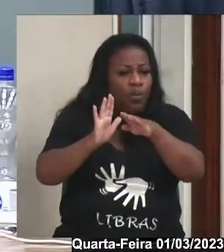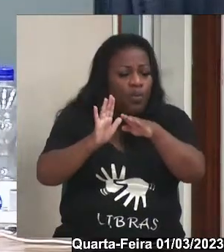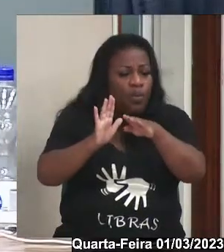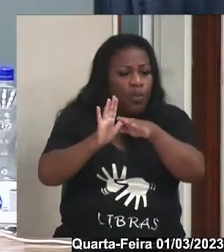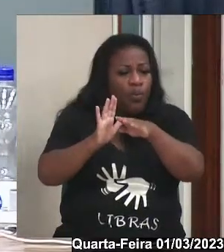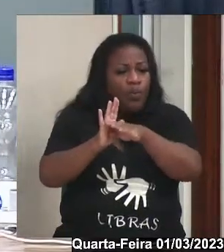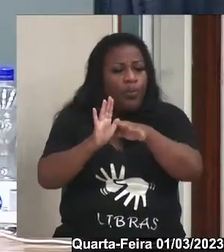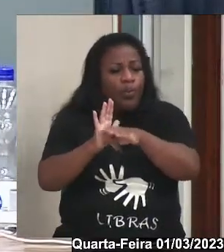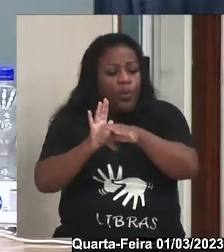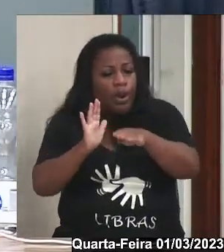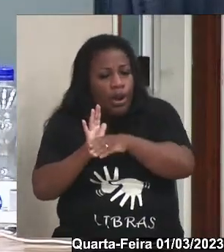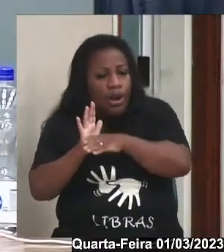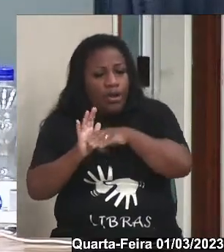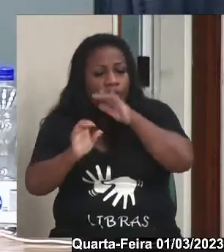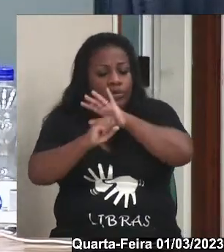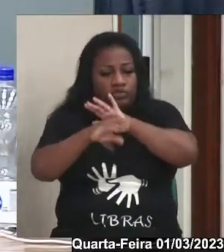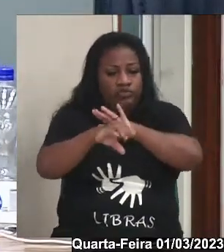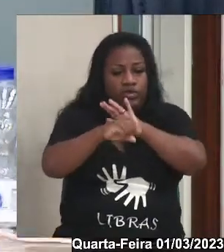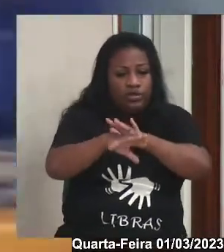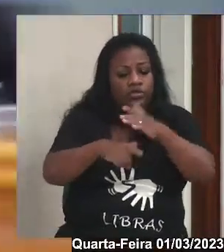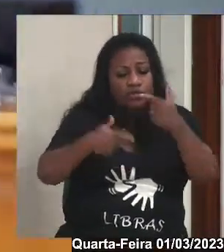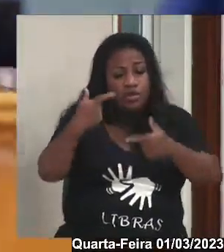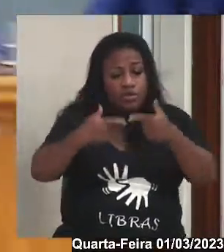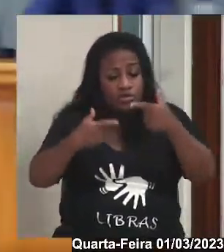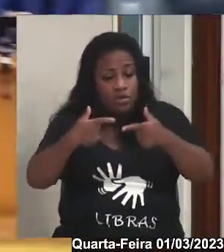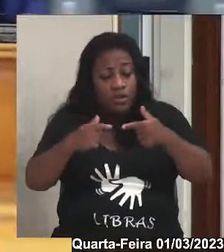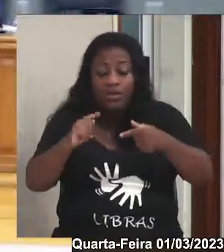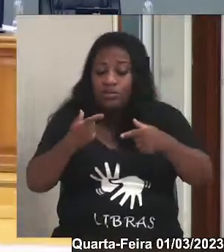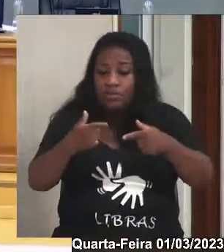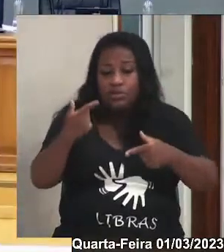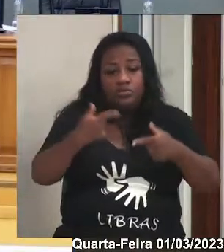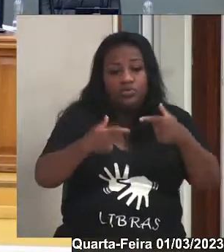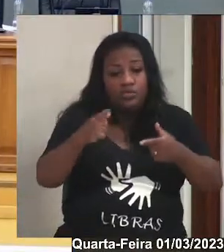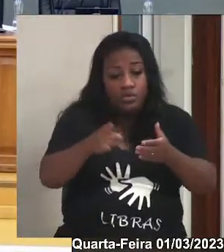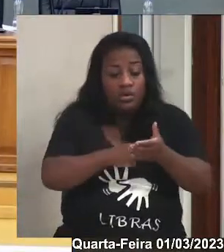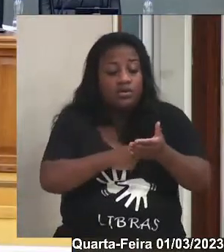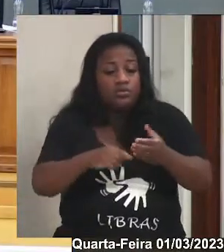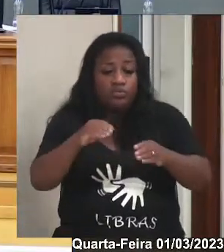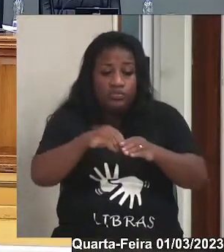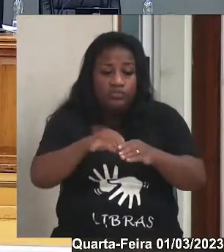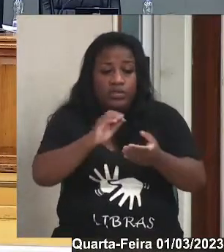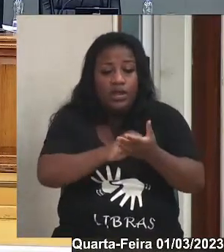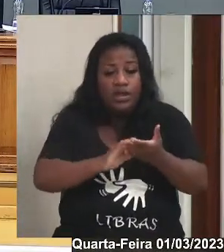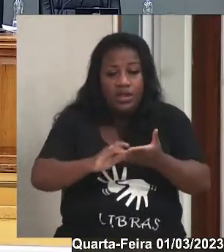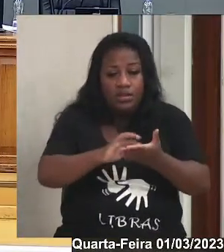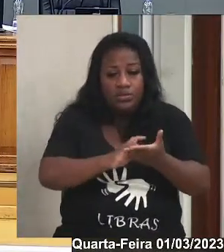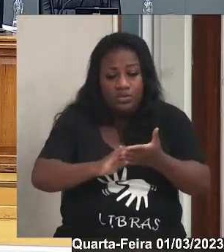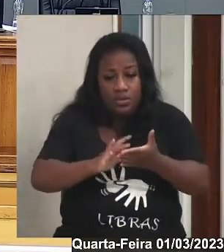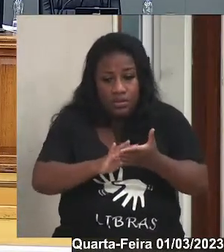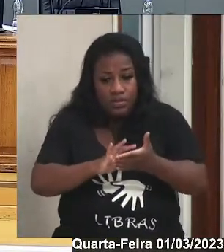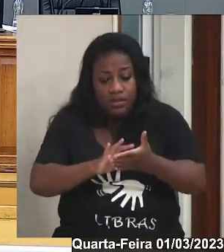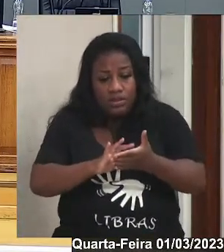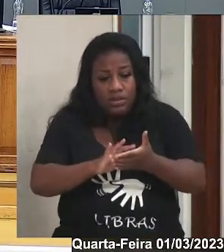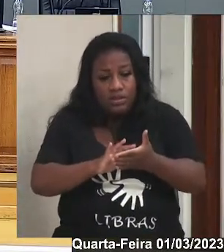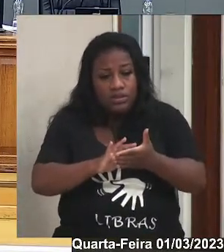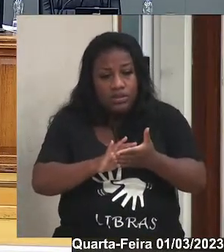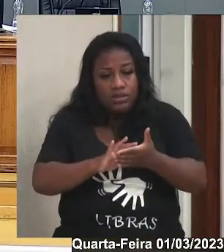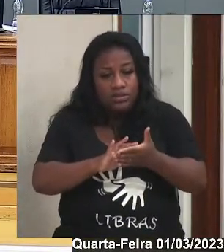de indicações está em discussão. Não havendo discussão, vai à votação. Os vereadores podem computar o voto de forma